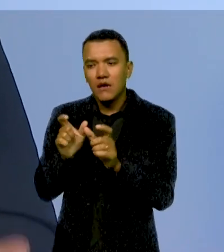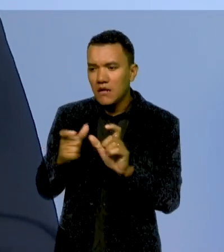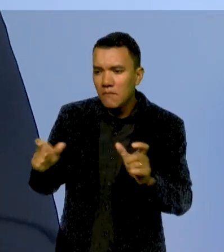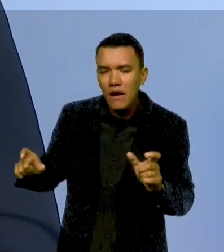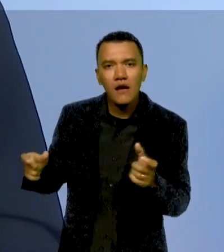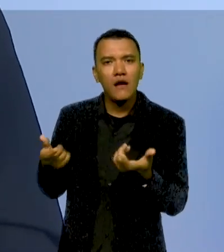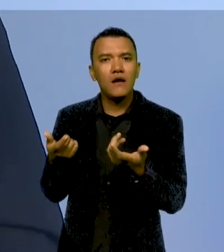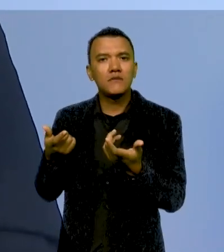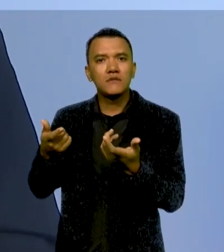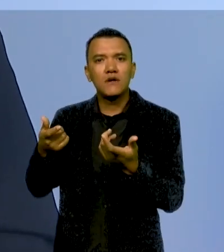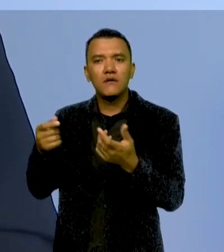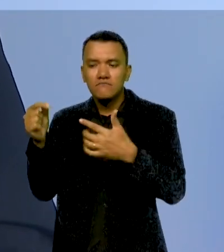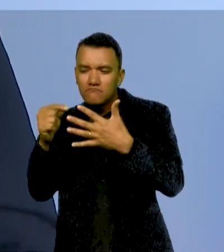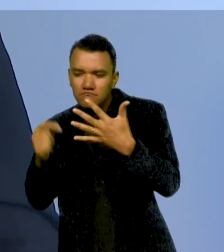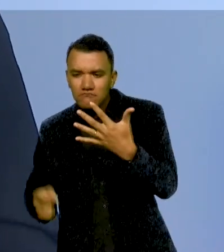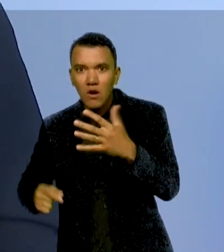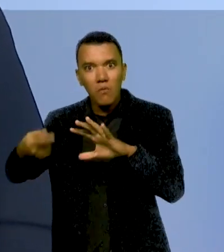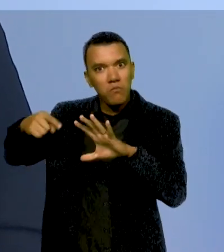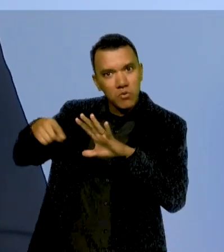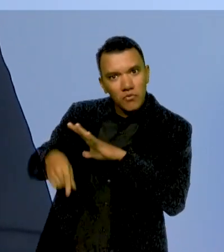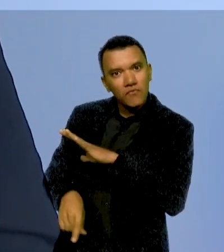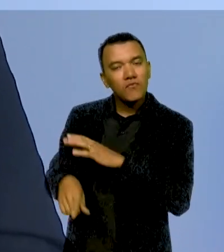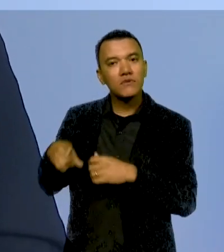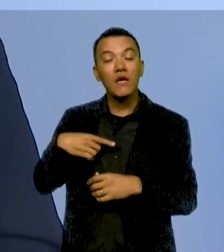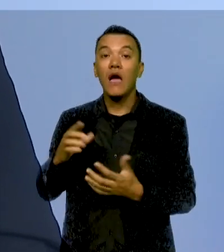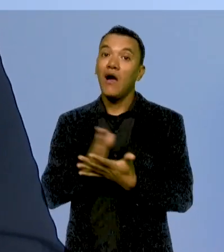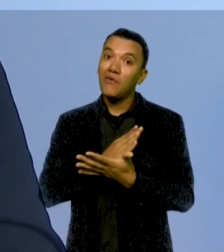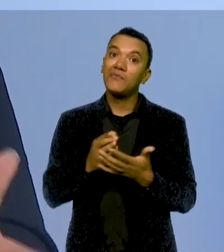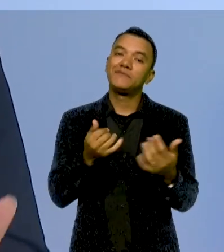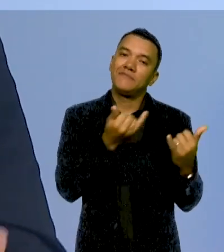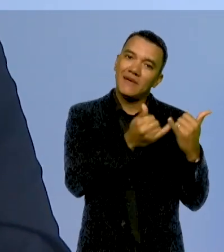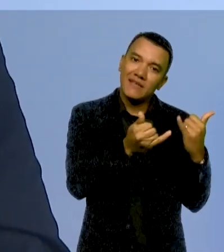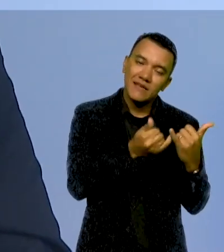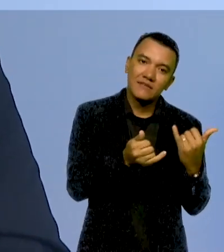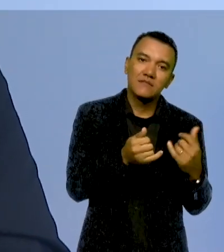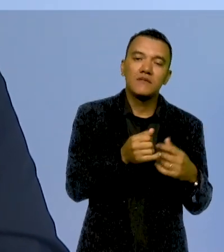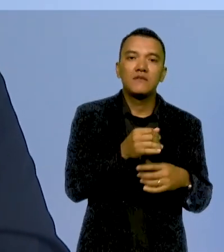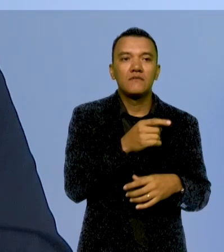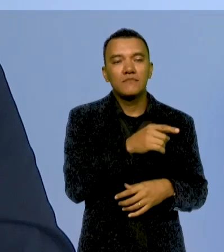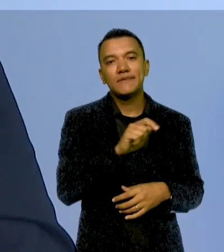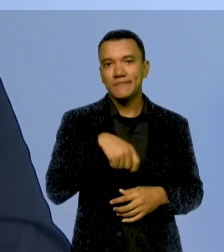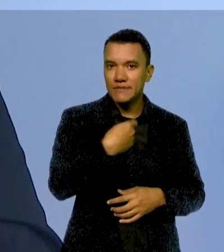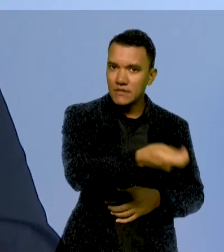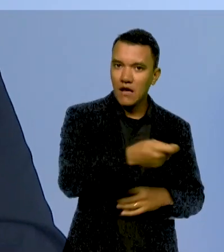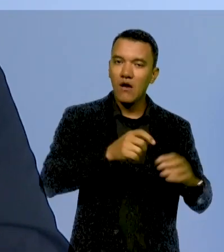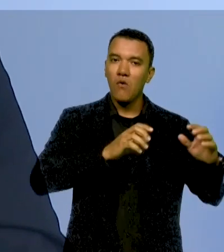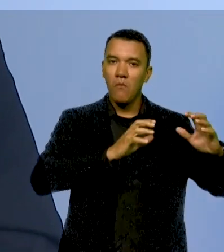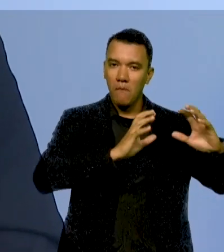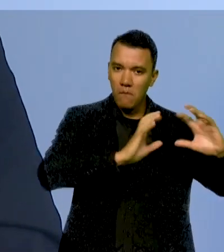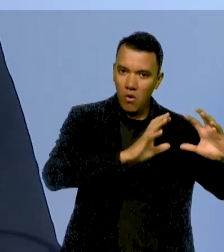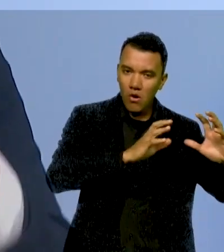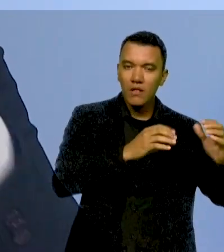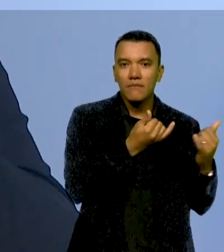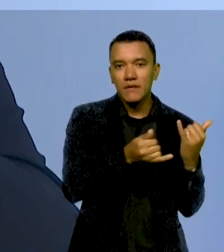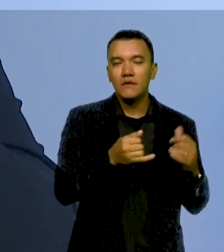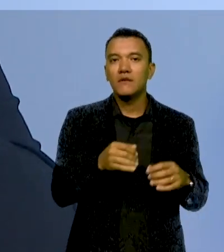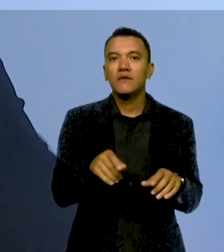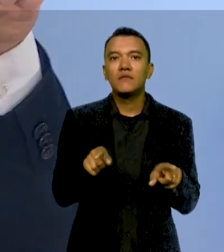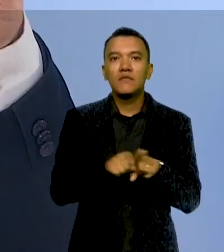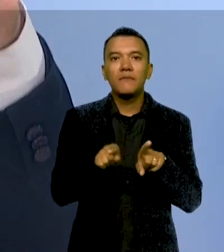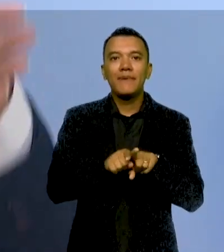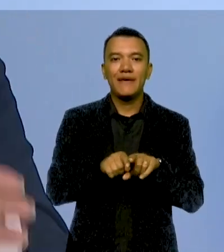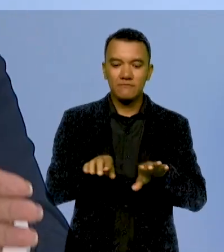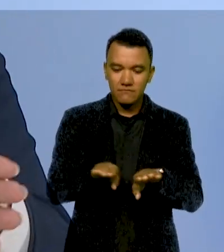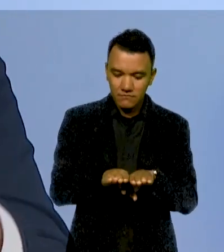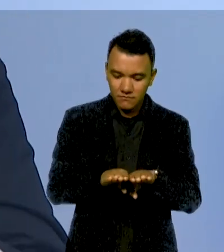tem como a gente dizer que é tudo igual. Mas muita coisa é muito parecida, entendeu? Há o exemplo do sinal de bola. E vários outros, como por exemplo o mesa também, que faz menção